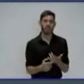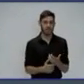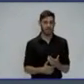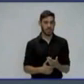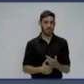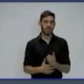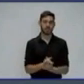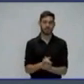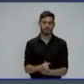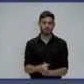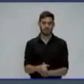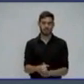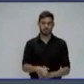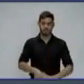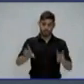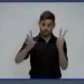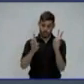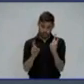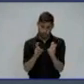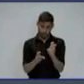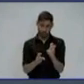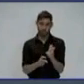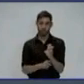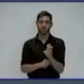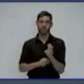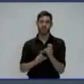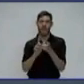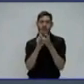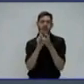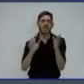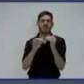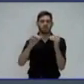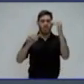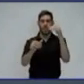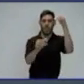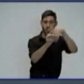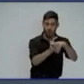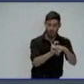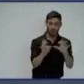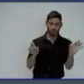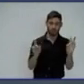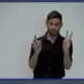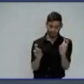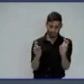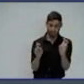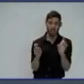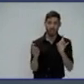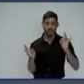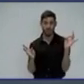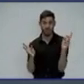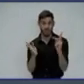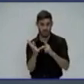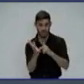textual. Aspas. A alma da democracia é o voto. Fecho aspas. De fato,